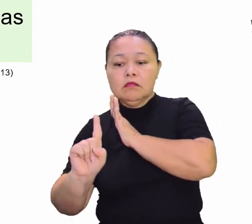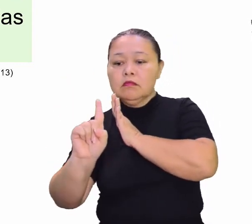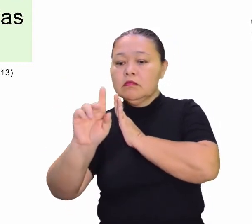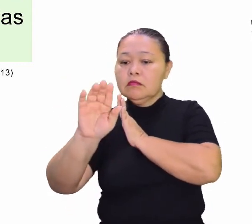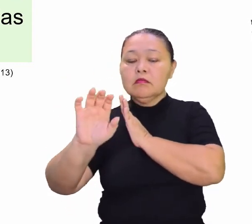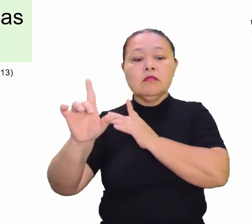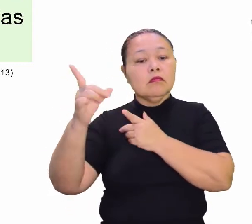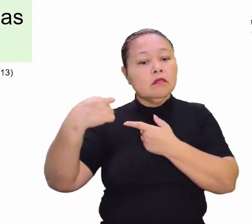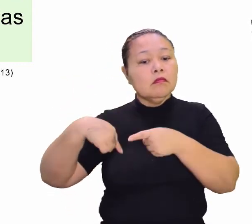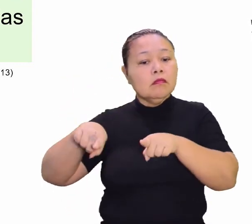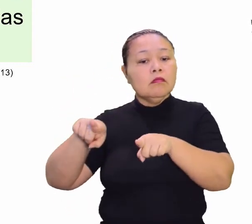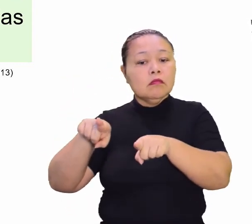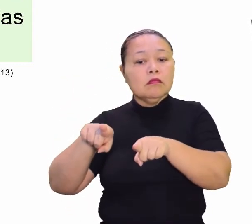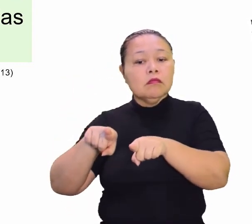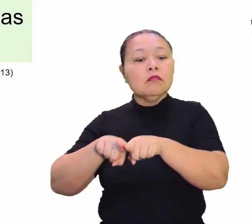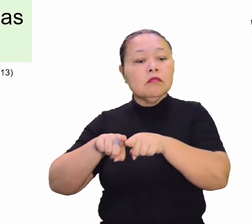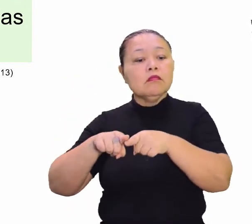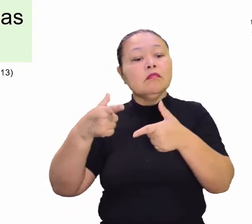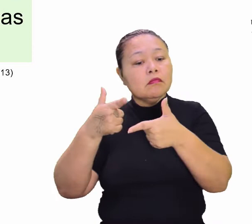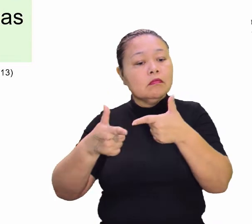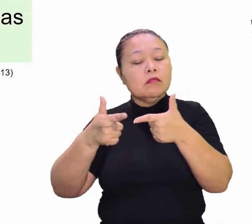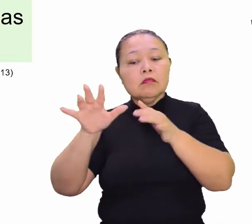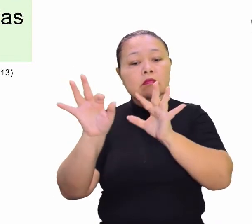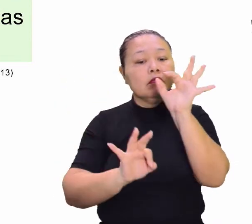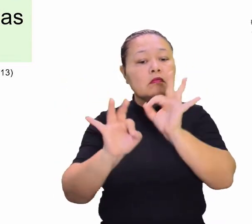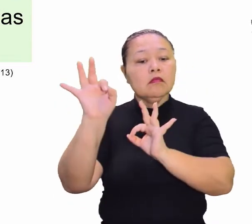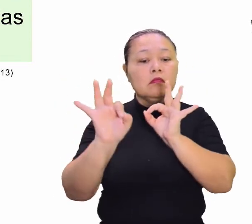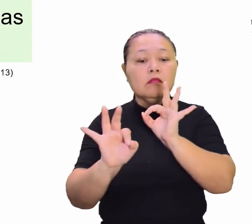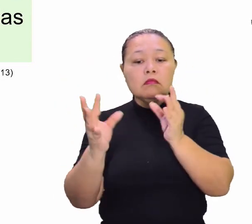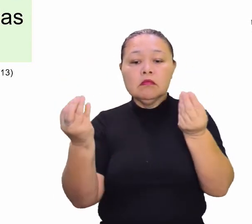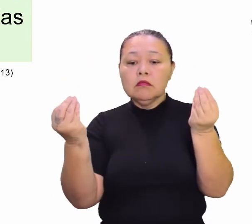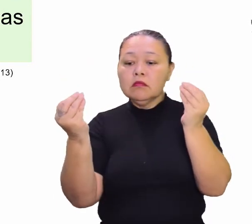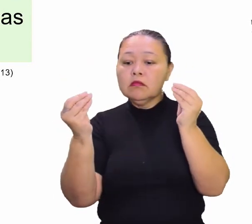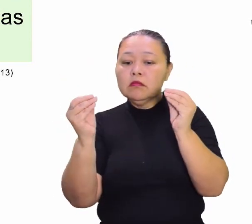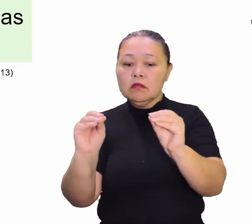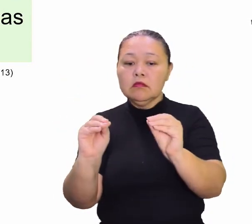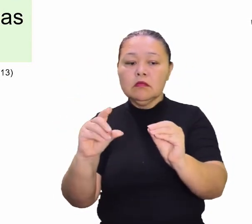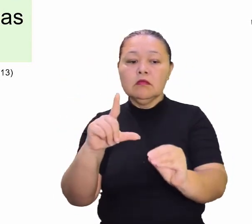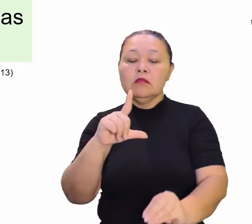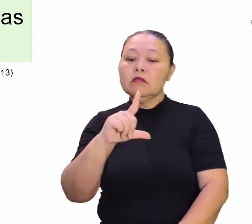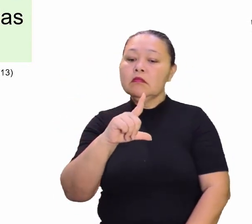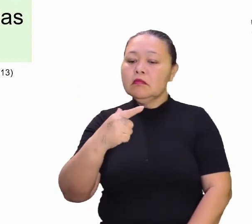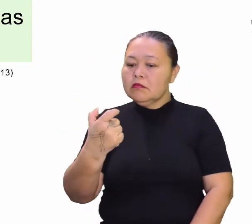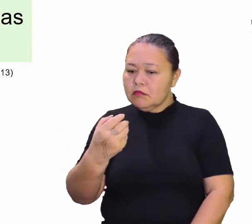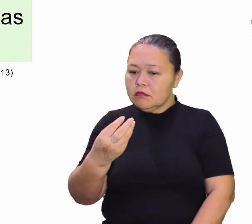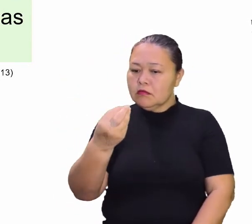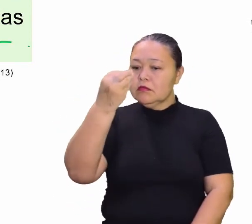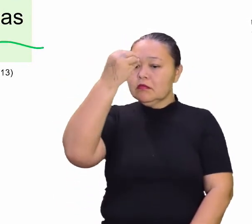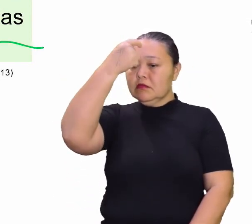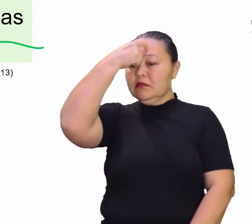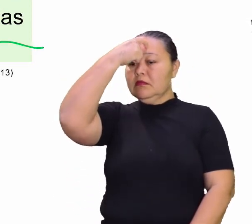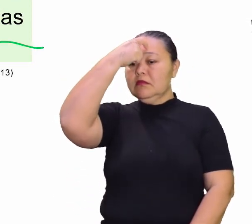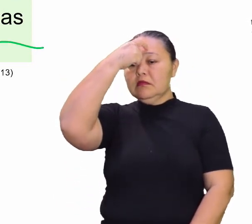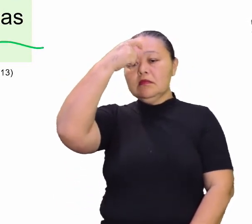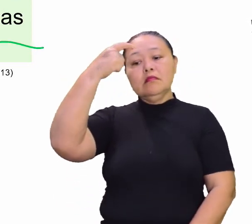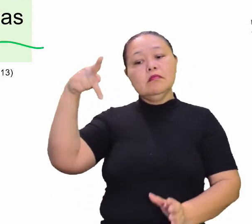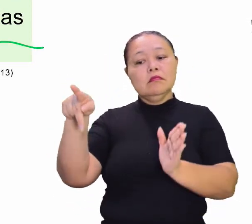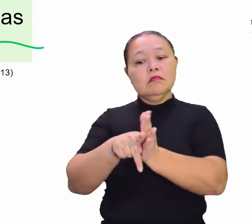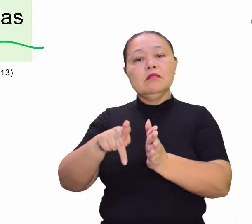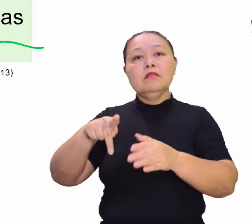europeia, que certamente dificultou a organização e a constituição de